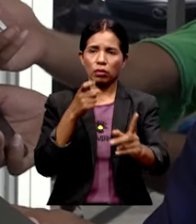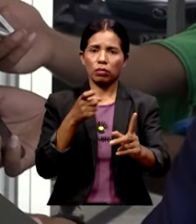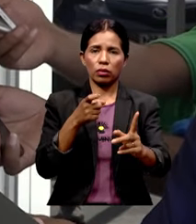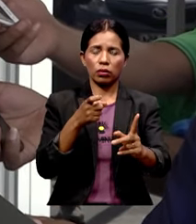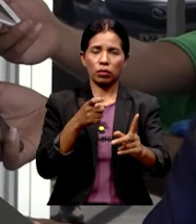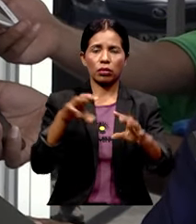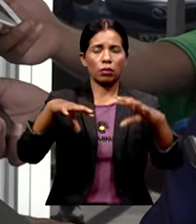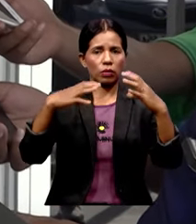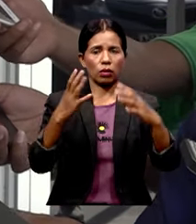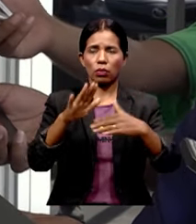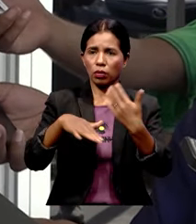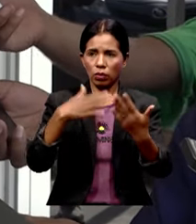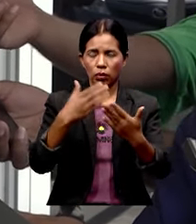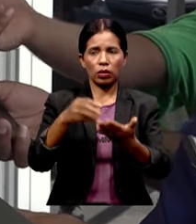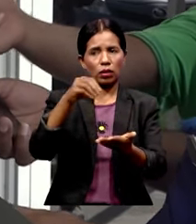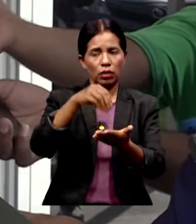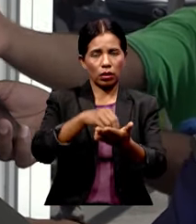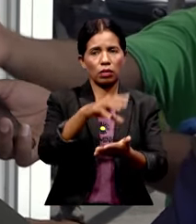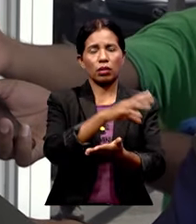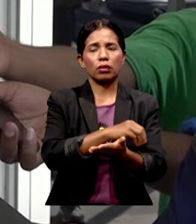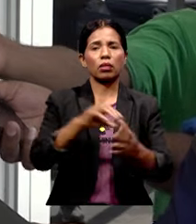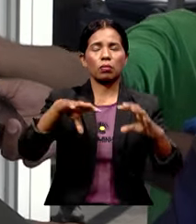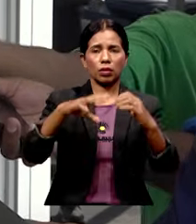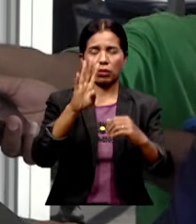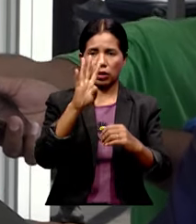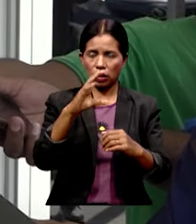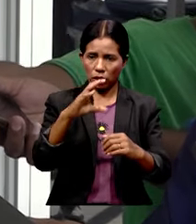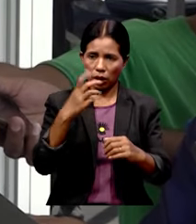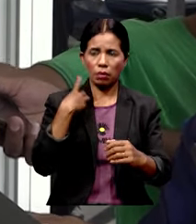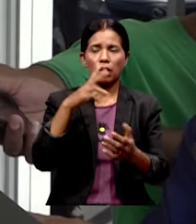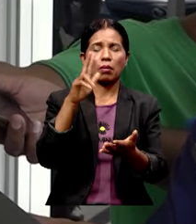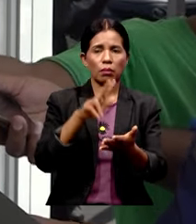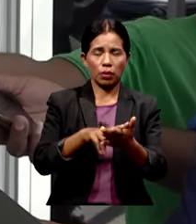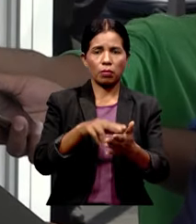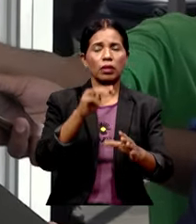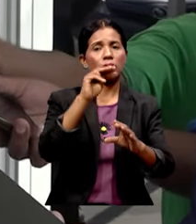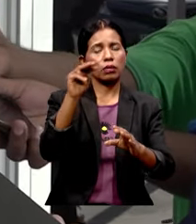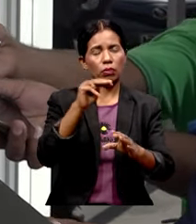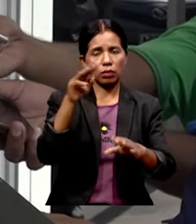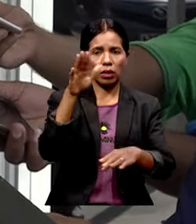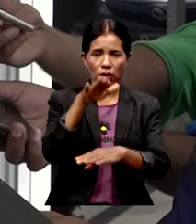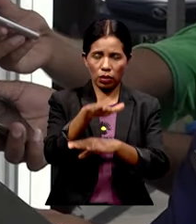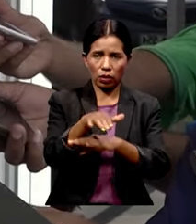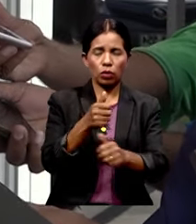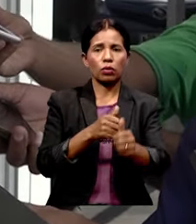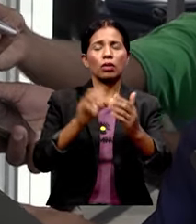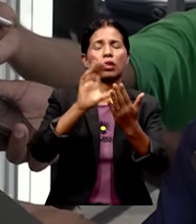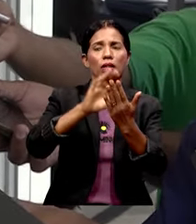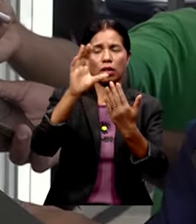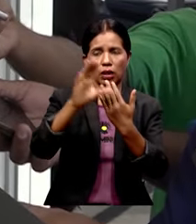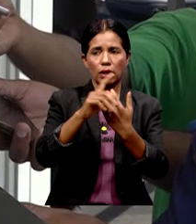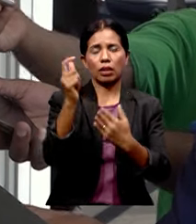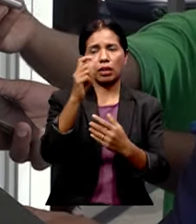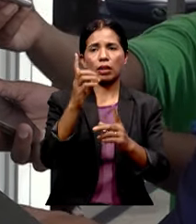comissão se a rota que era sobre tal e aparecer comissão sem, a minha se aprova e a segunda lorai. Também tuir calendário, terça-feira,